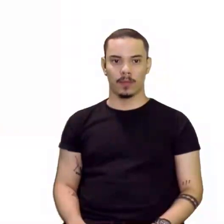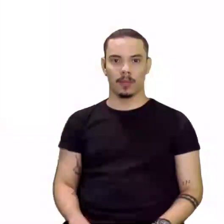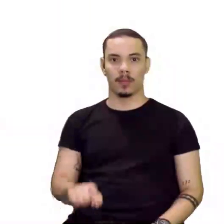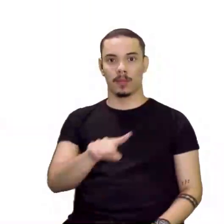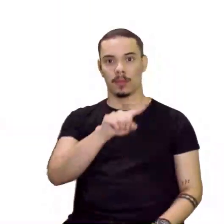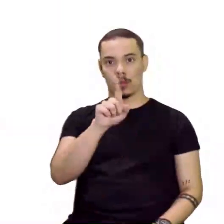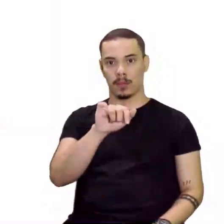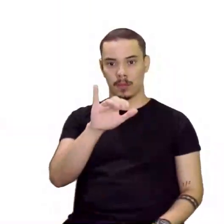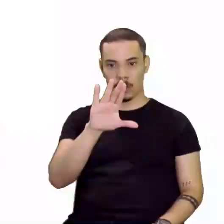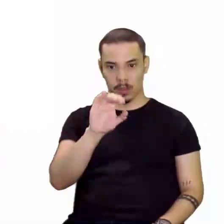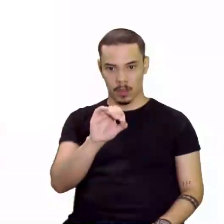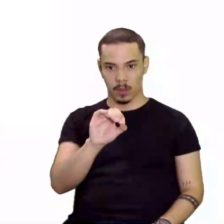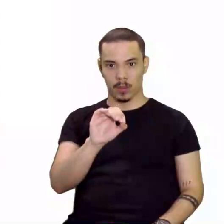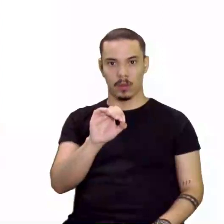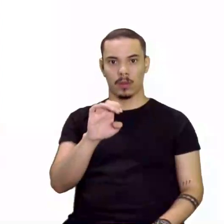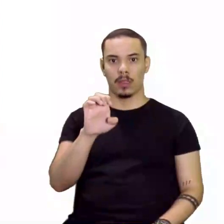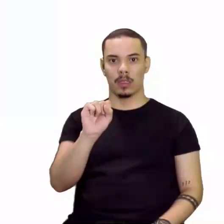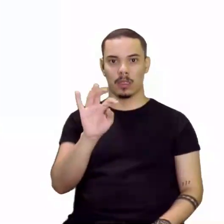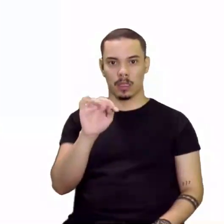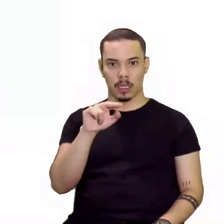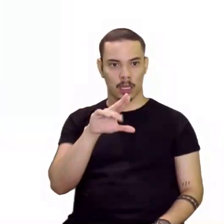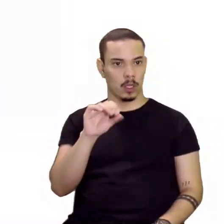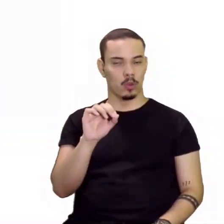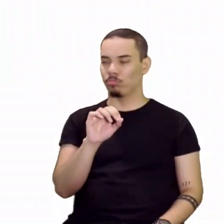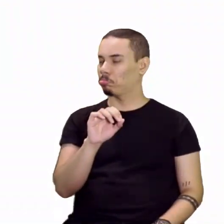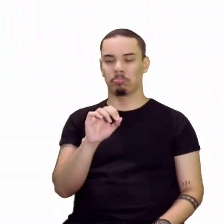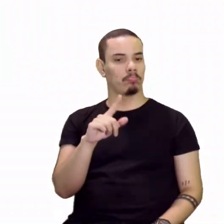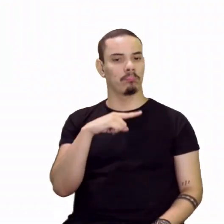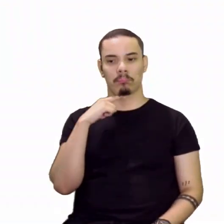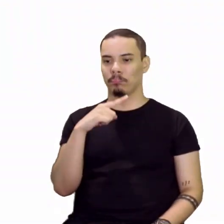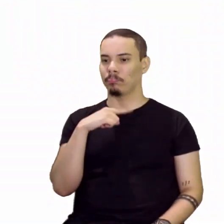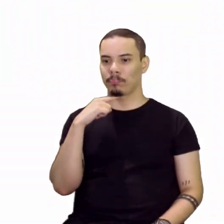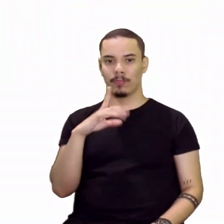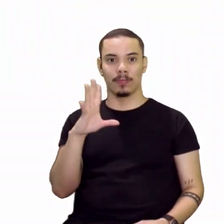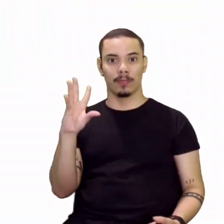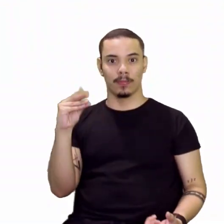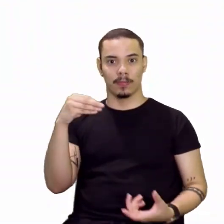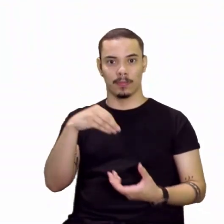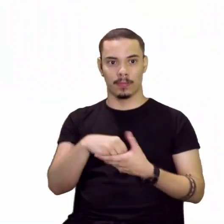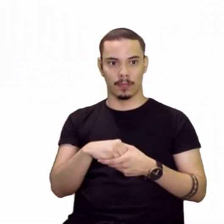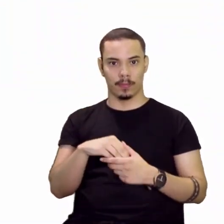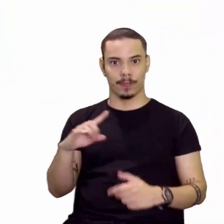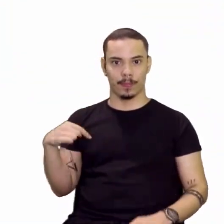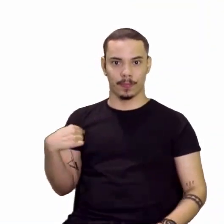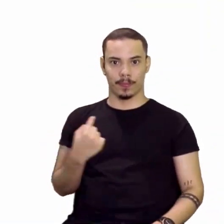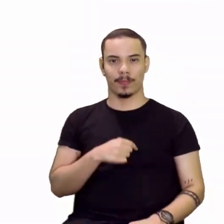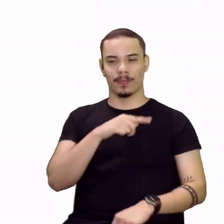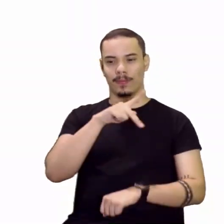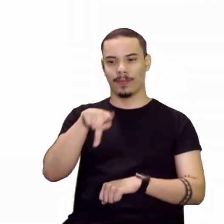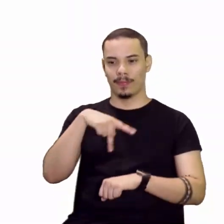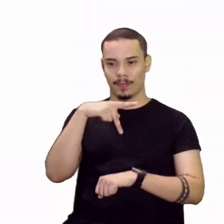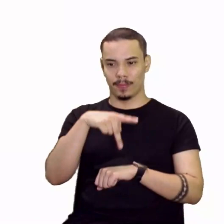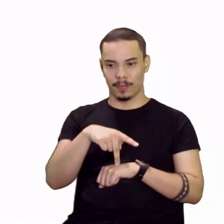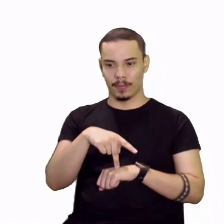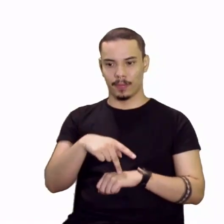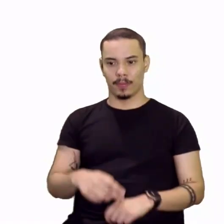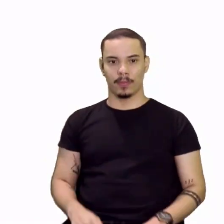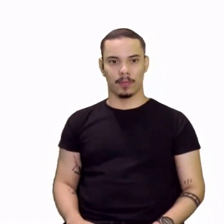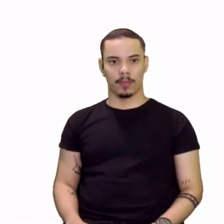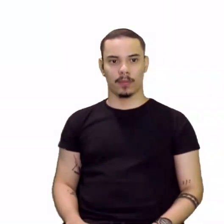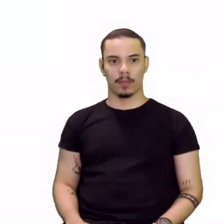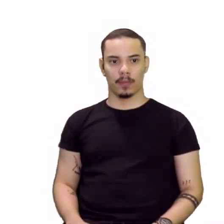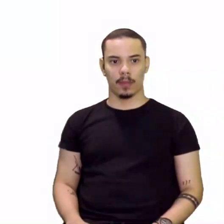zinco, estânio, tudo isso são minerais que nós vamos encontrar dentro do nosso país,